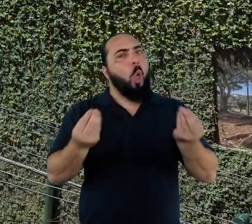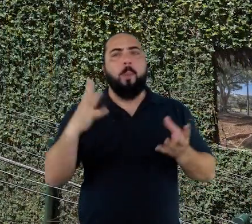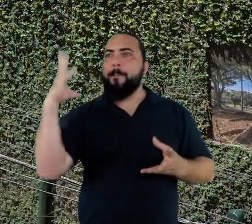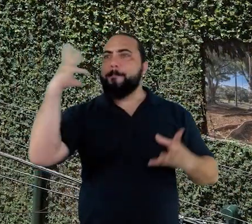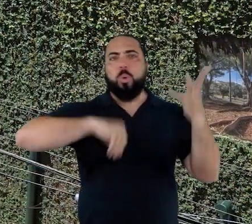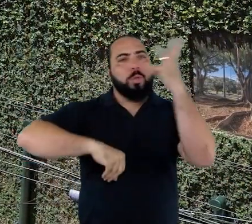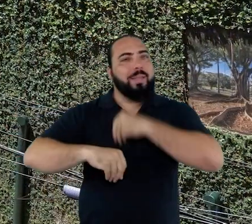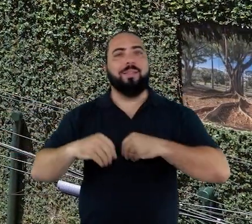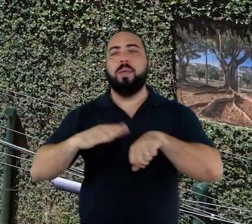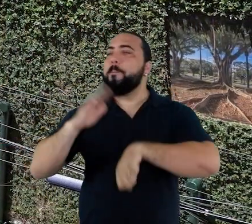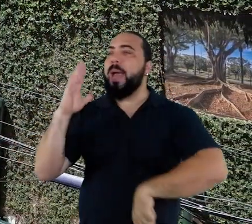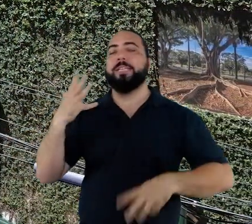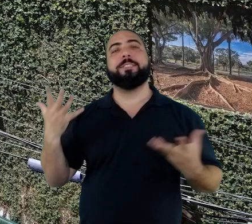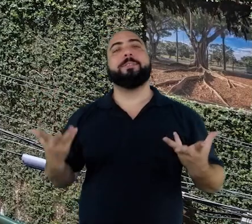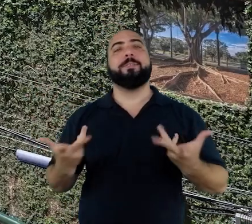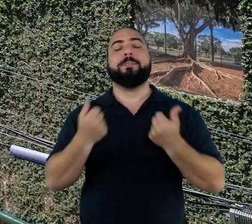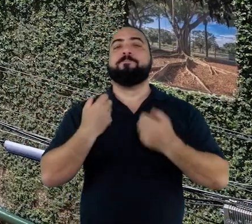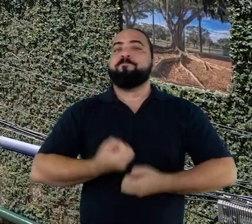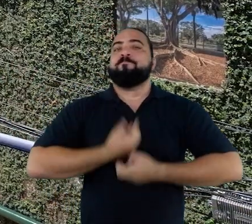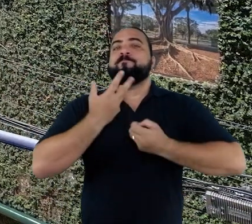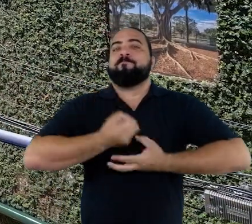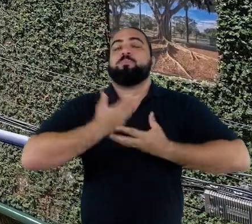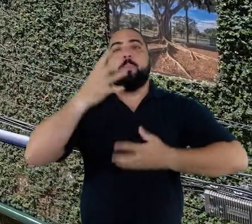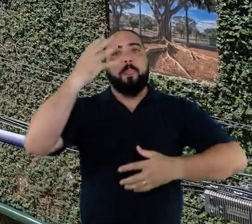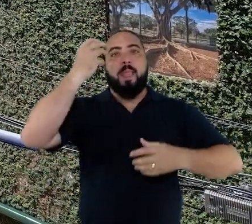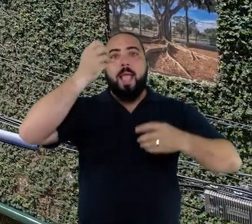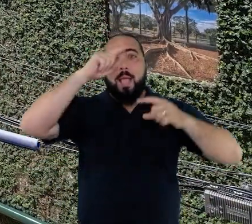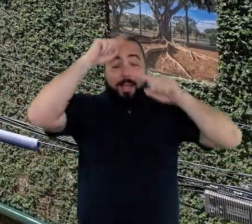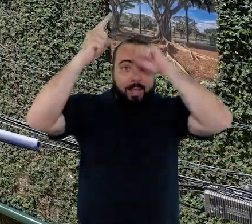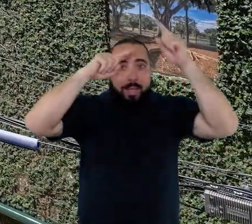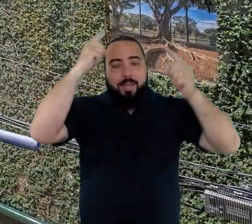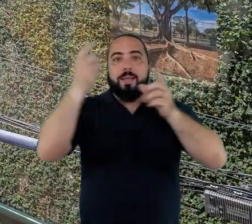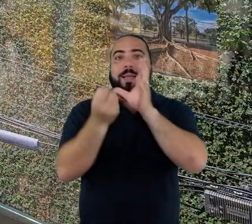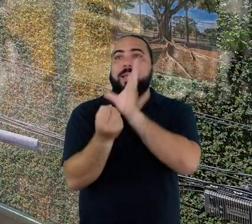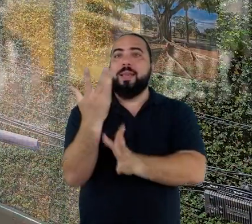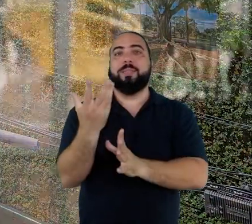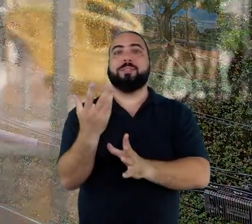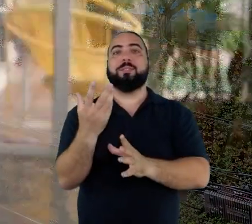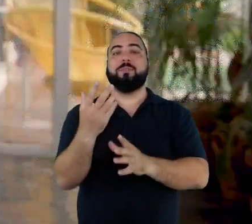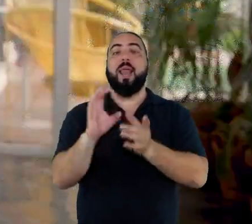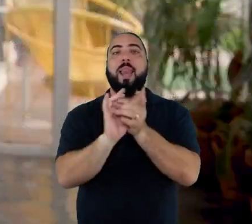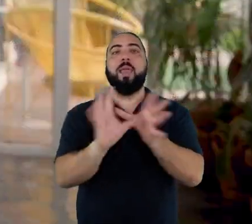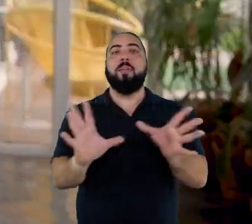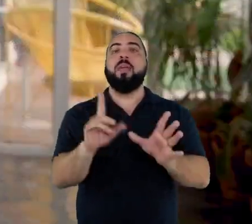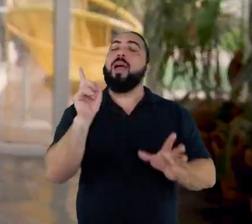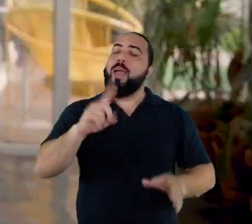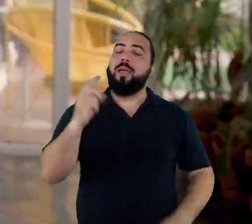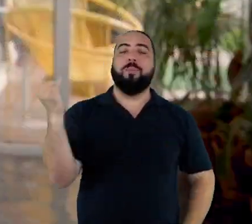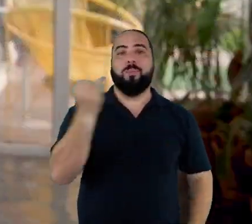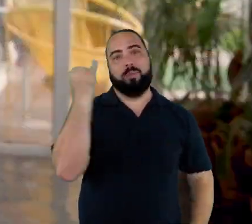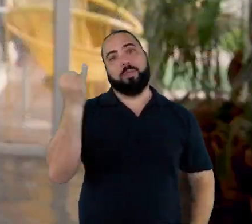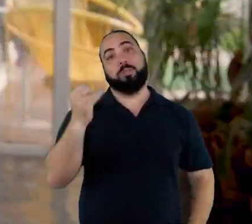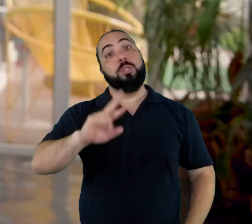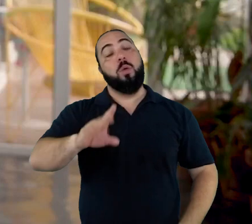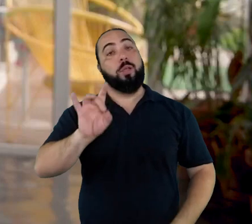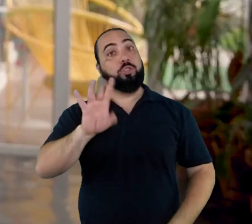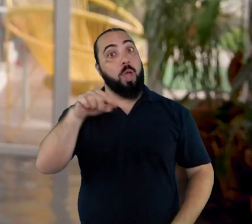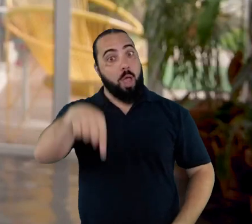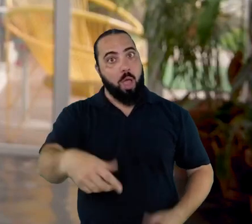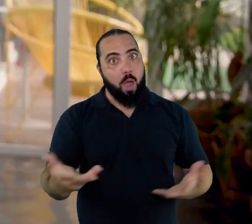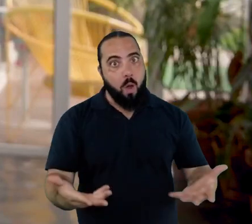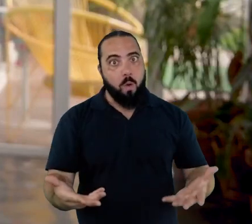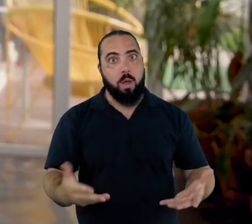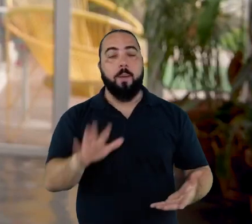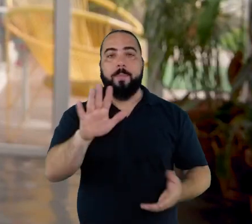mais bonita, mais criativa, mais livre, porque isso é muito importante, não somente